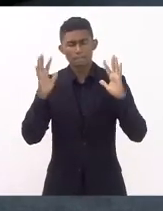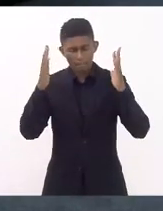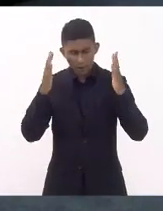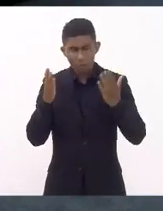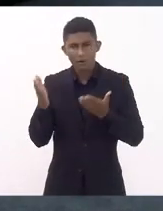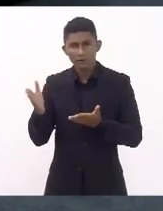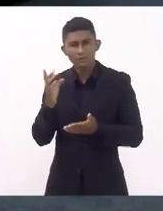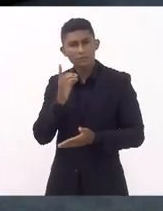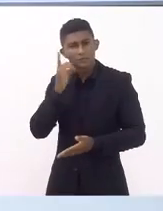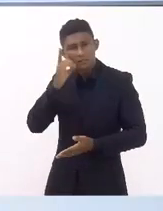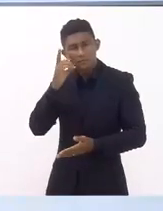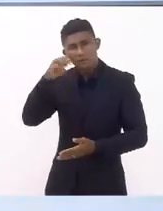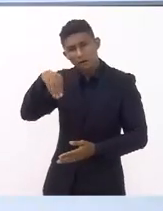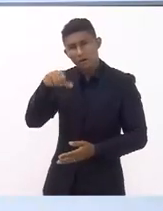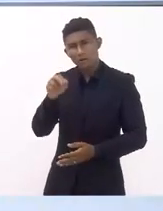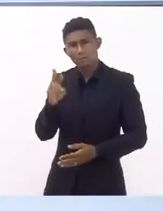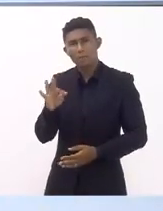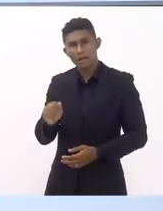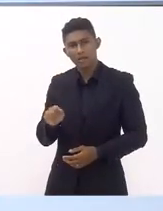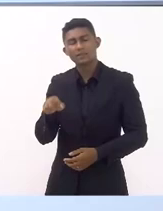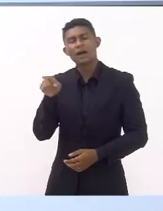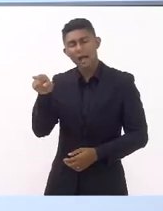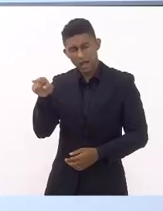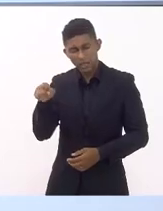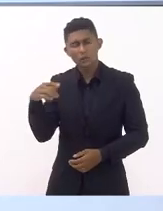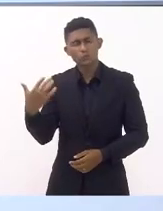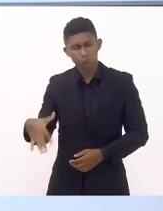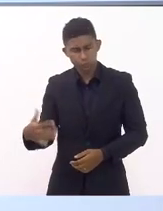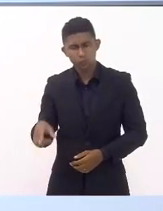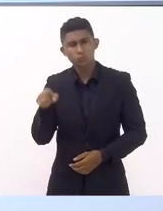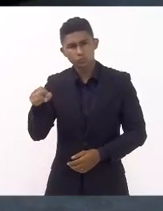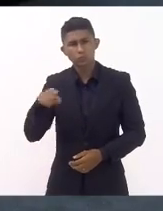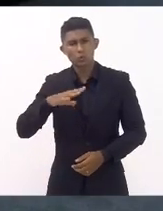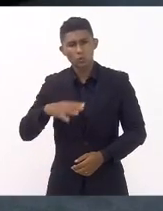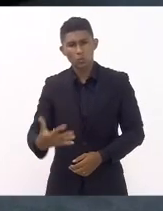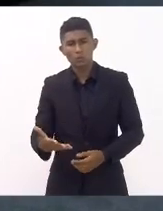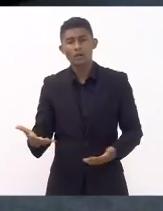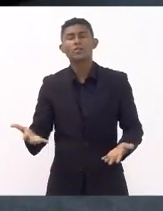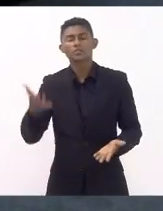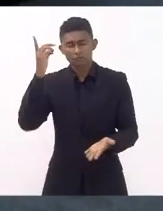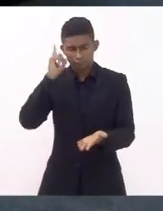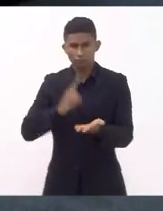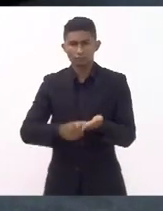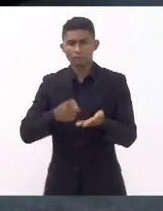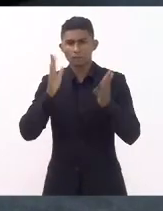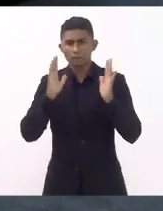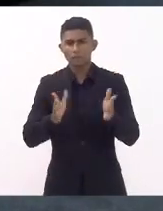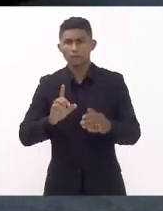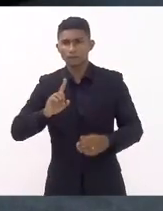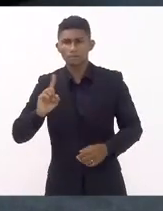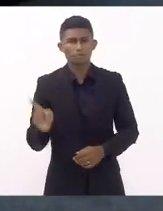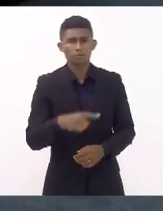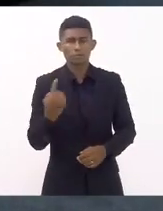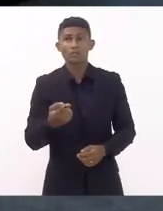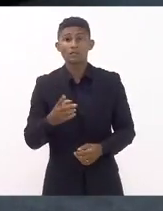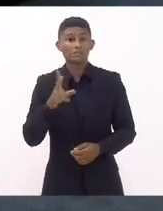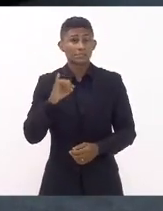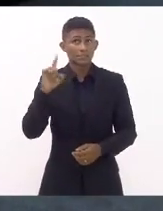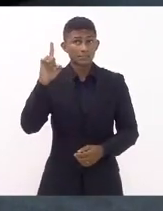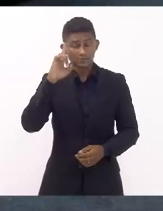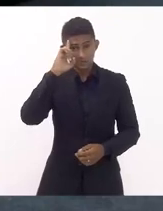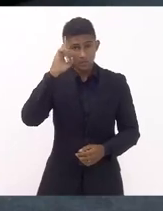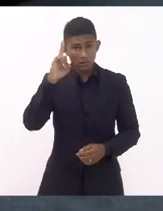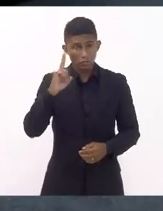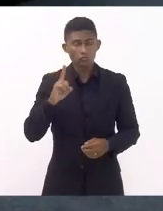Rocha, que foi uma valente, uma guerreira, e dizer que o acordo está selado e a gente vai, se Deus permitir, que